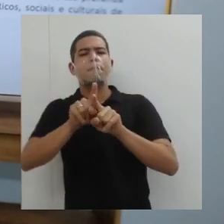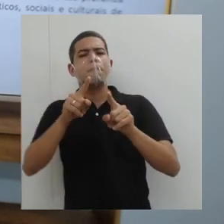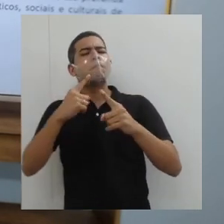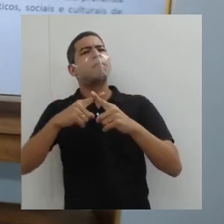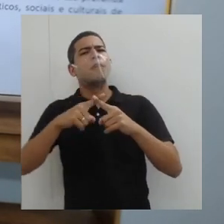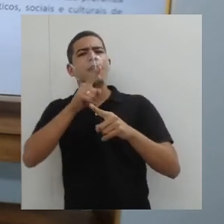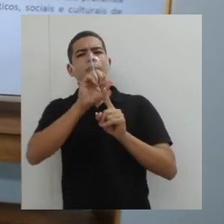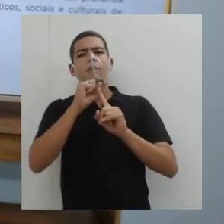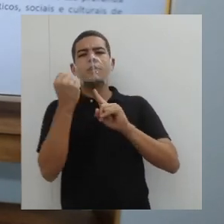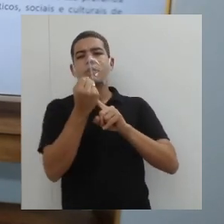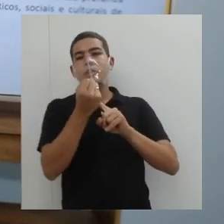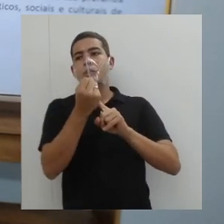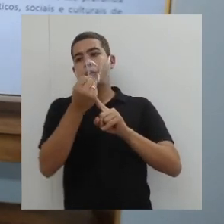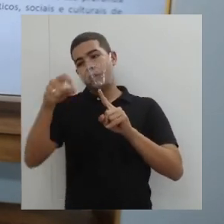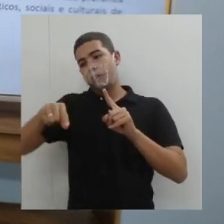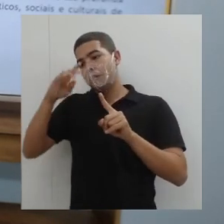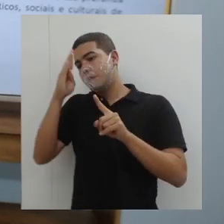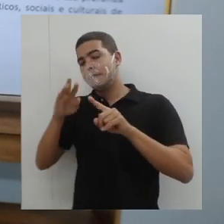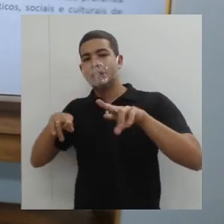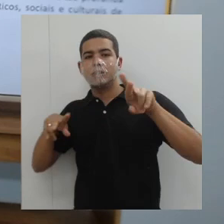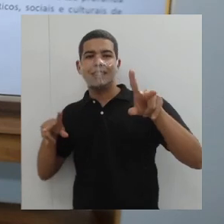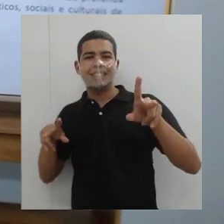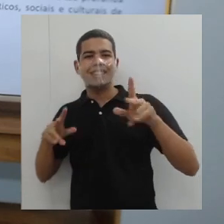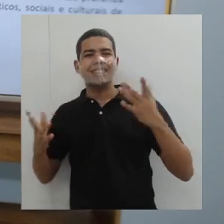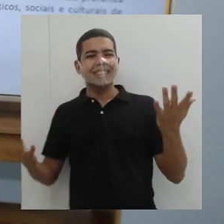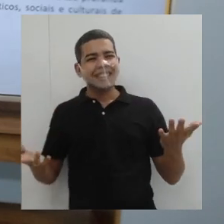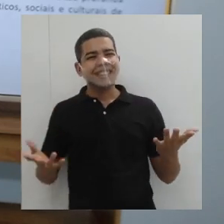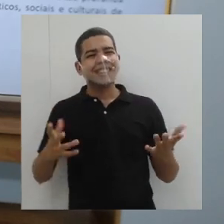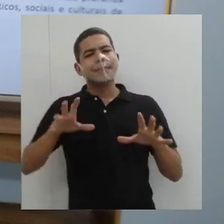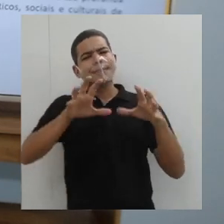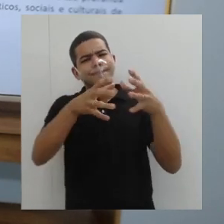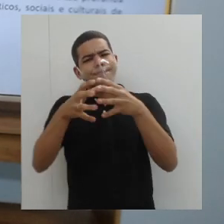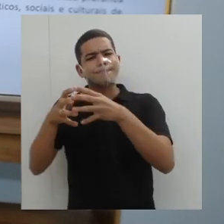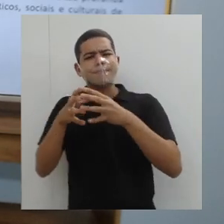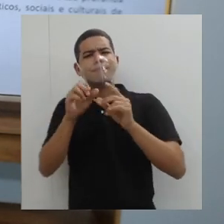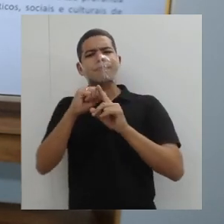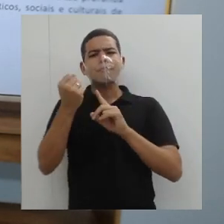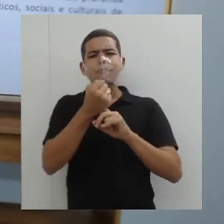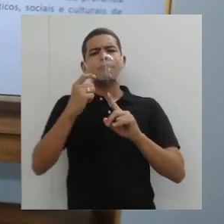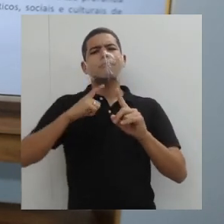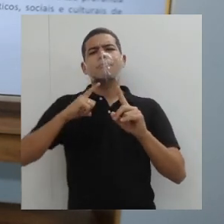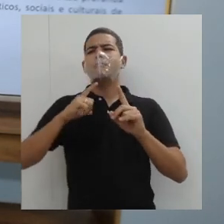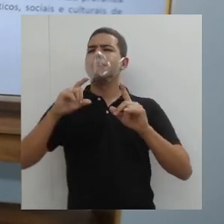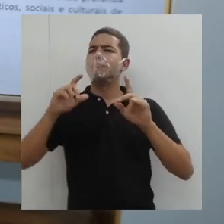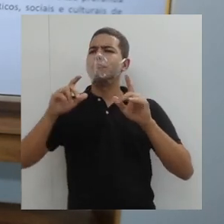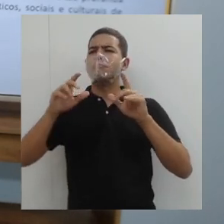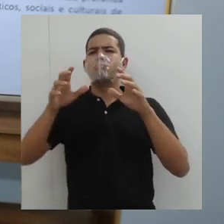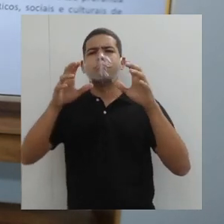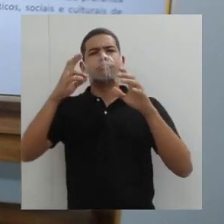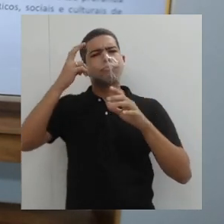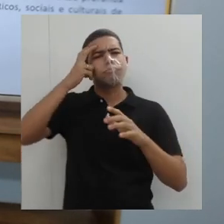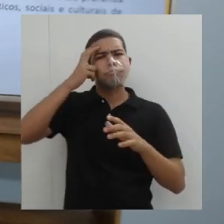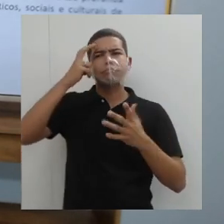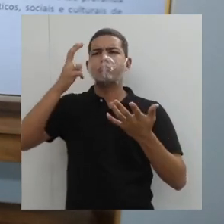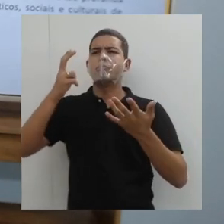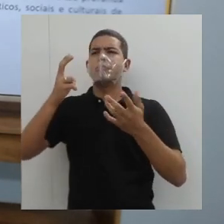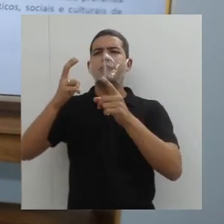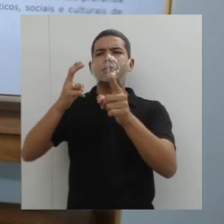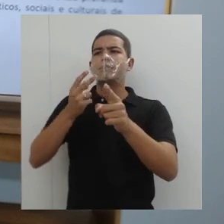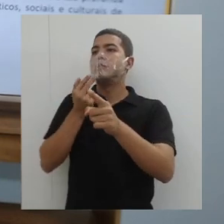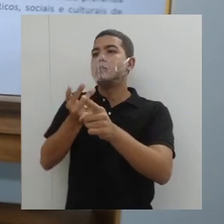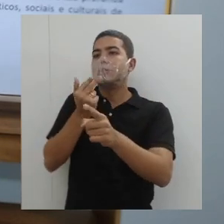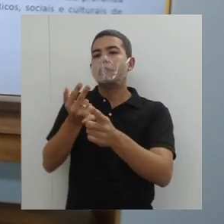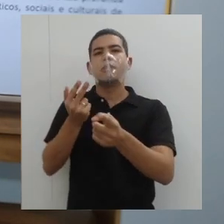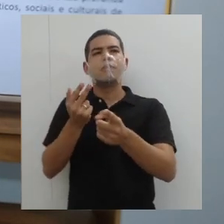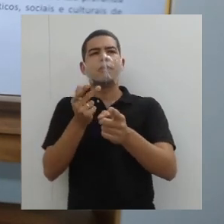dessa sociedade é diferente da estrutura da nossa. Então, cada grupo social, cada sociedade vai ter sua cultura, vai ter o seu linguajar,